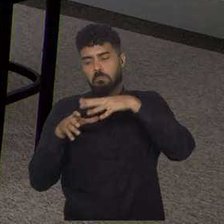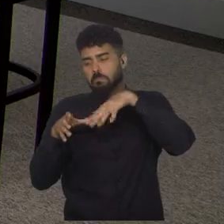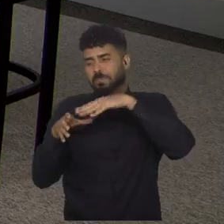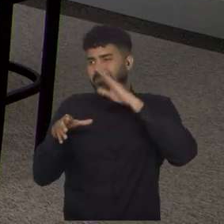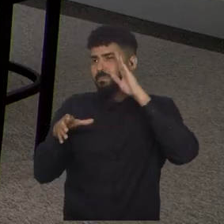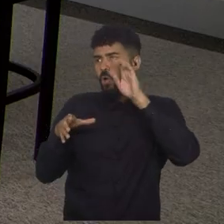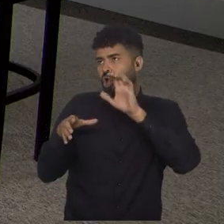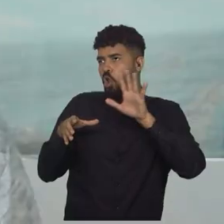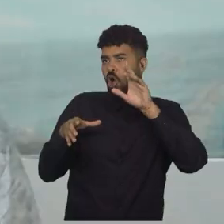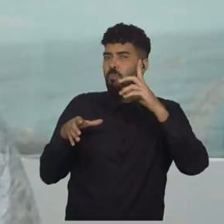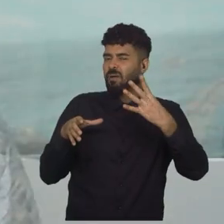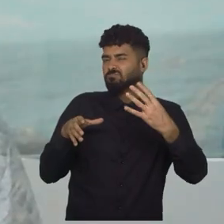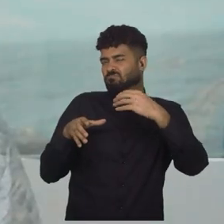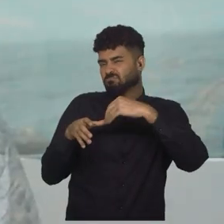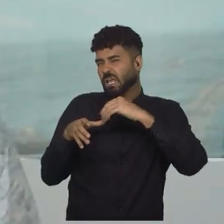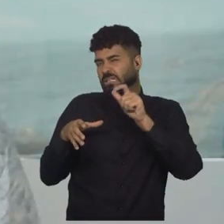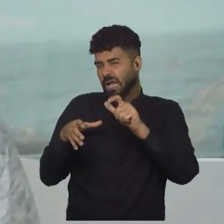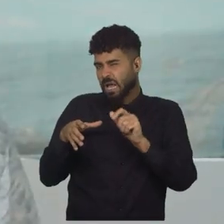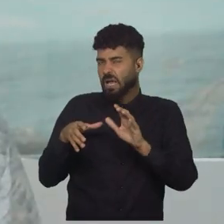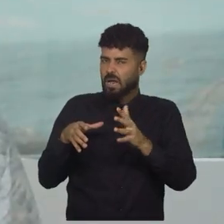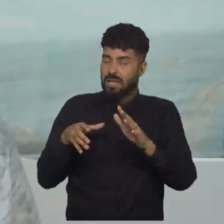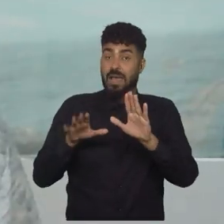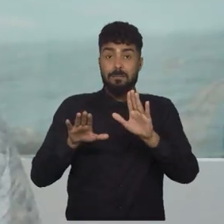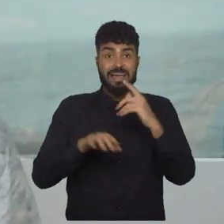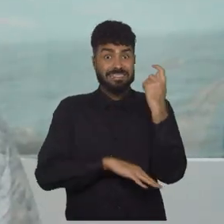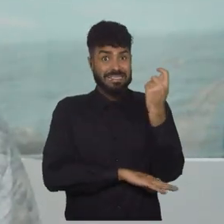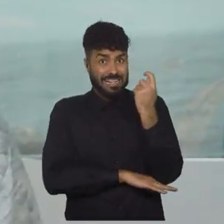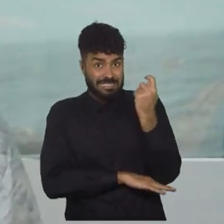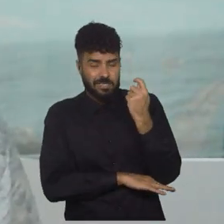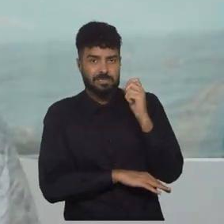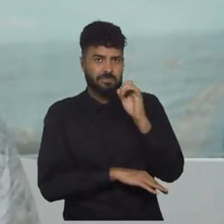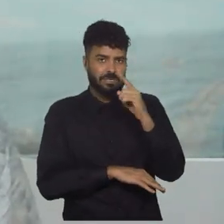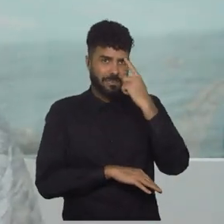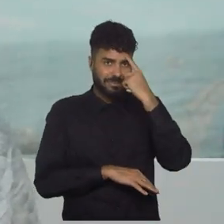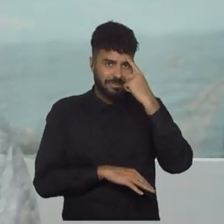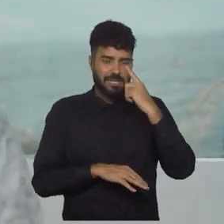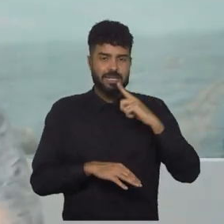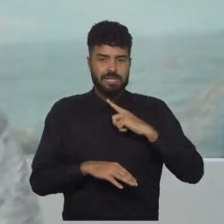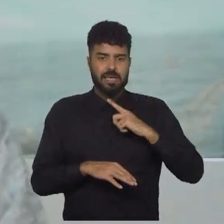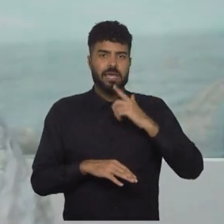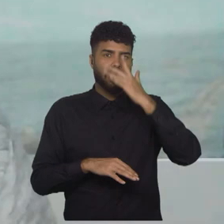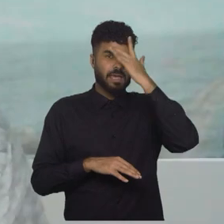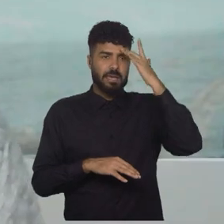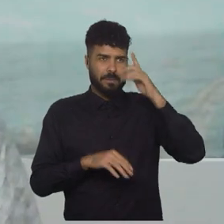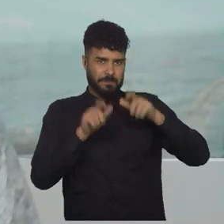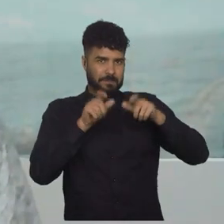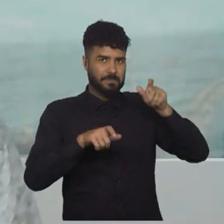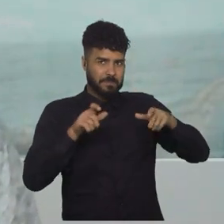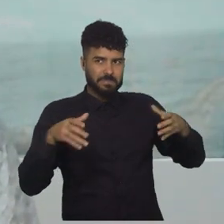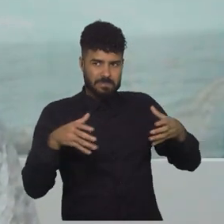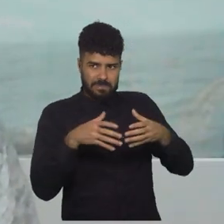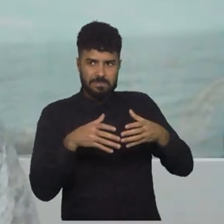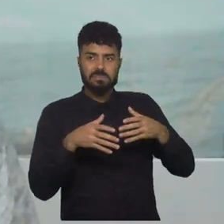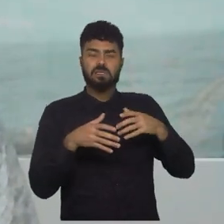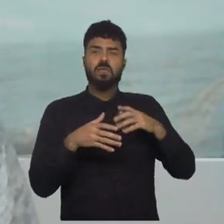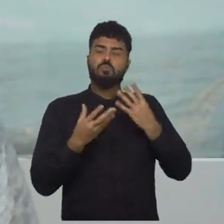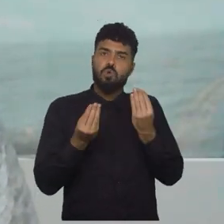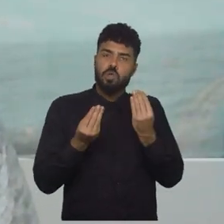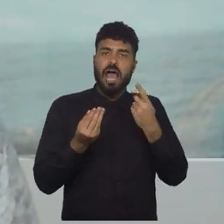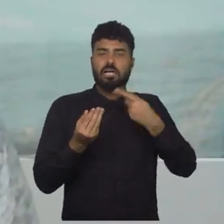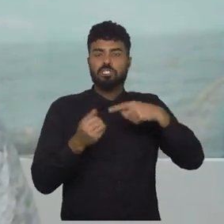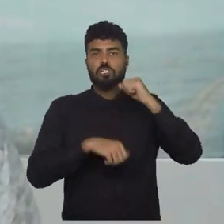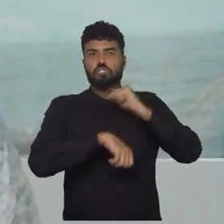na Europa. Mas ainda assim, né, se você pensar em seleção, a gente tinha uma geração, e ainda tem muitas dessa geração, que a gente